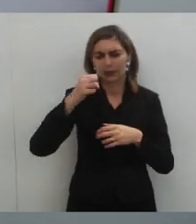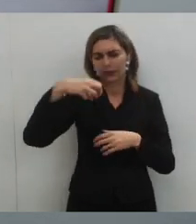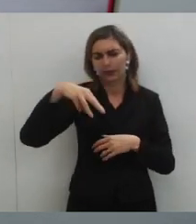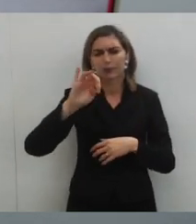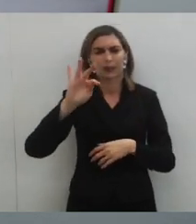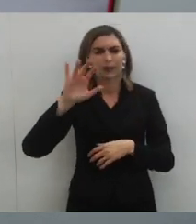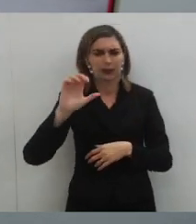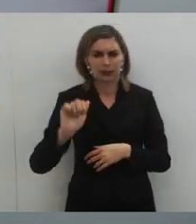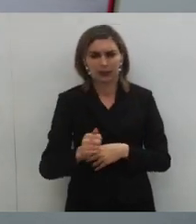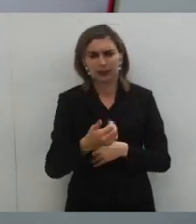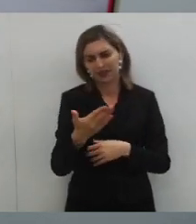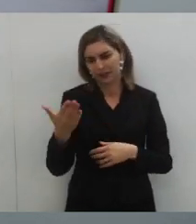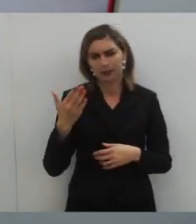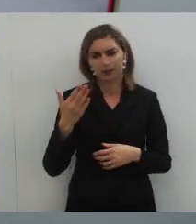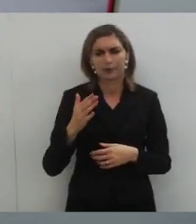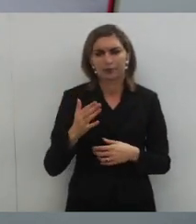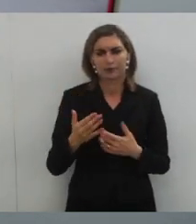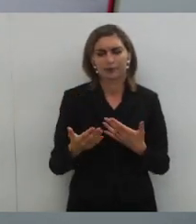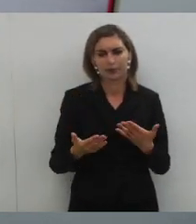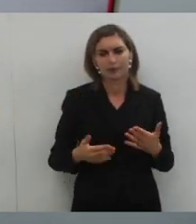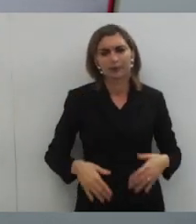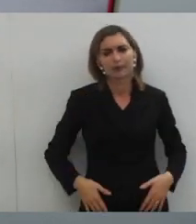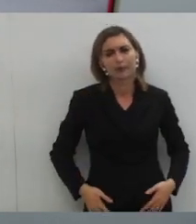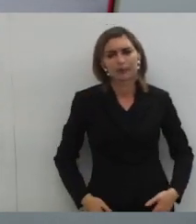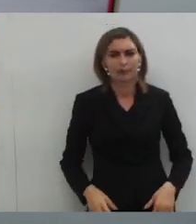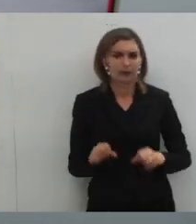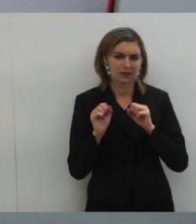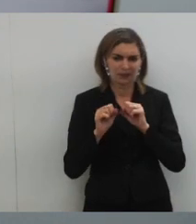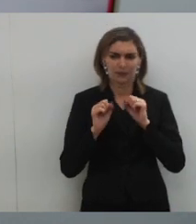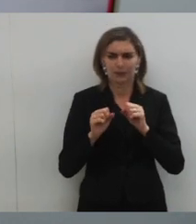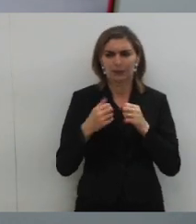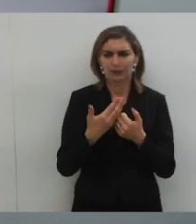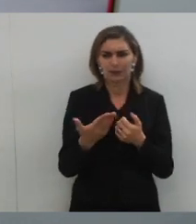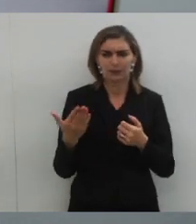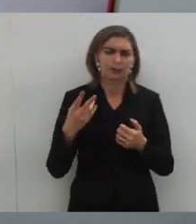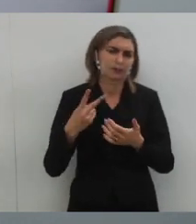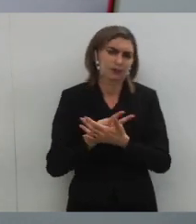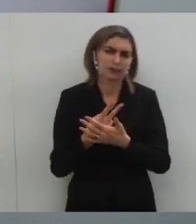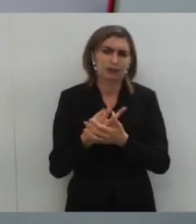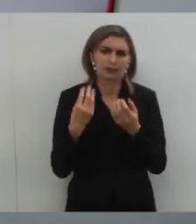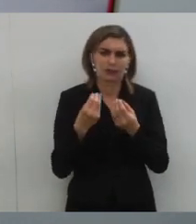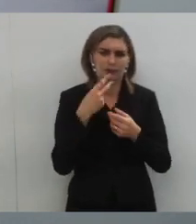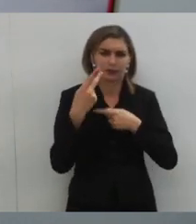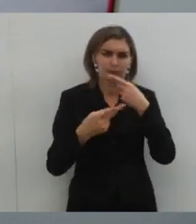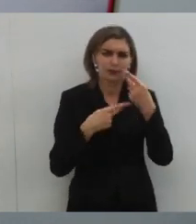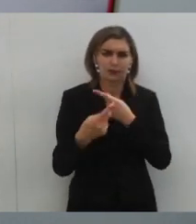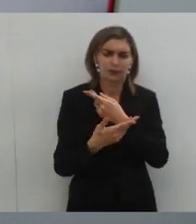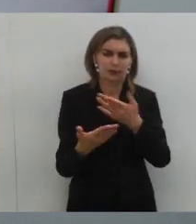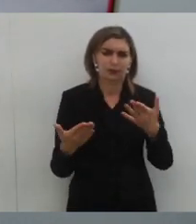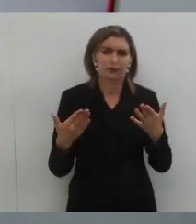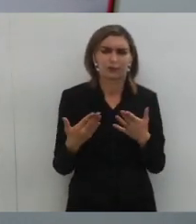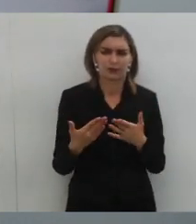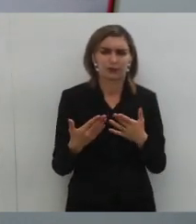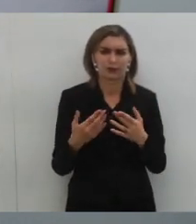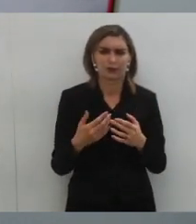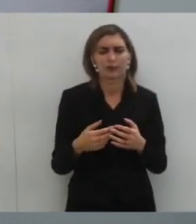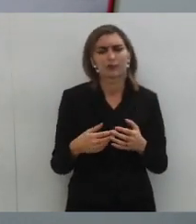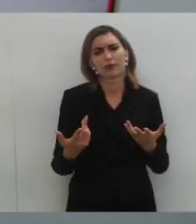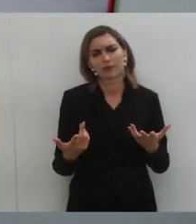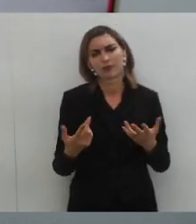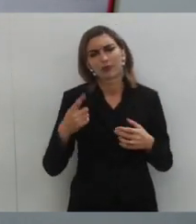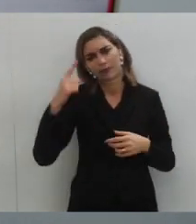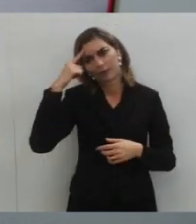sentido de indefinição, que pode levar você ao erro, como eu acabei de mencionar, pode levar você ao